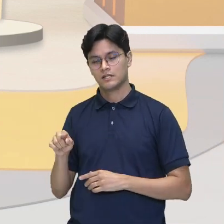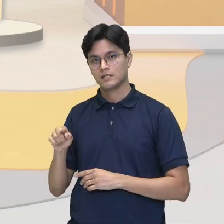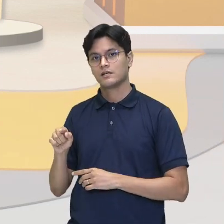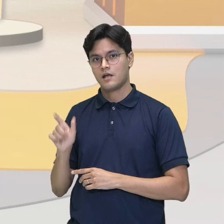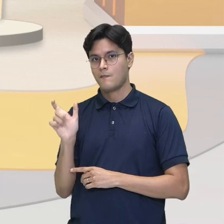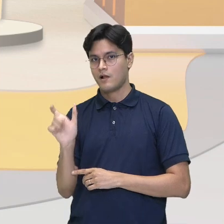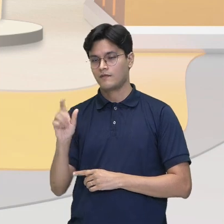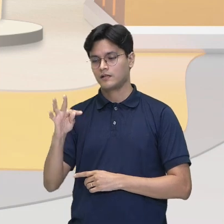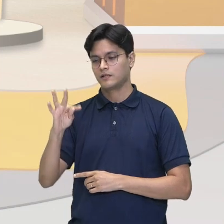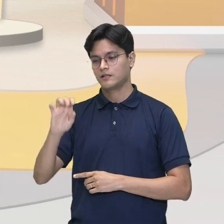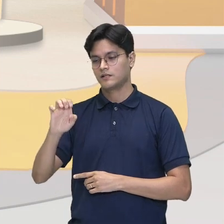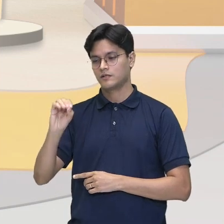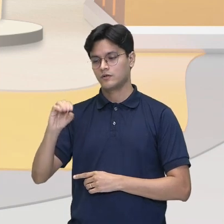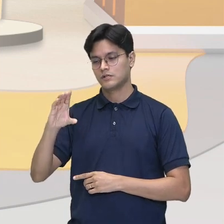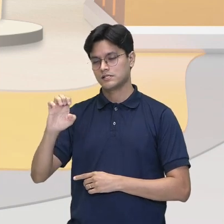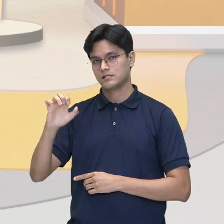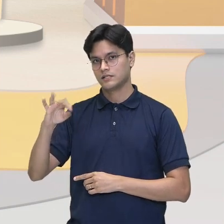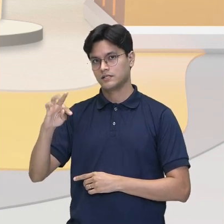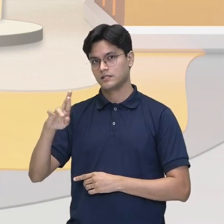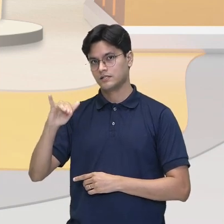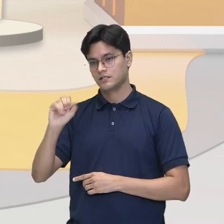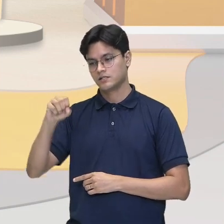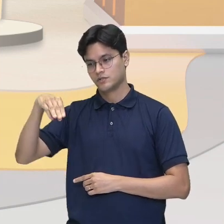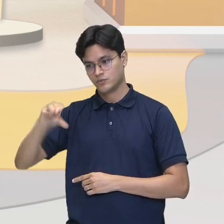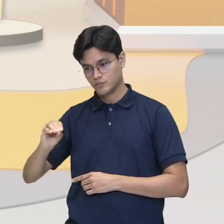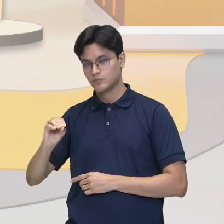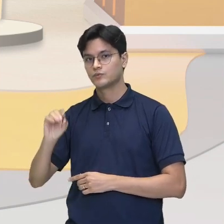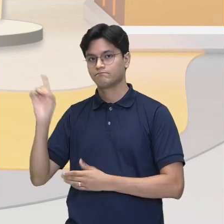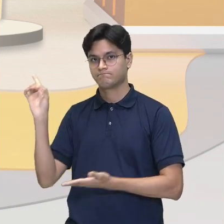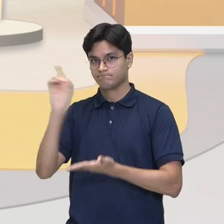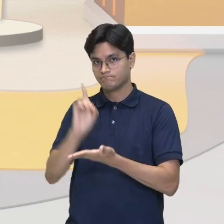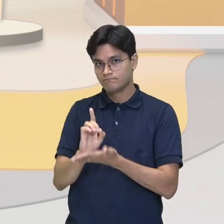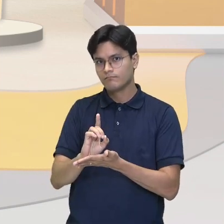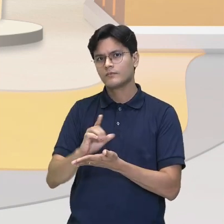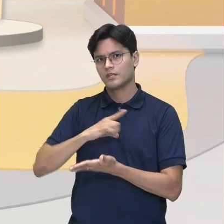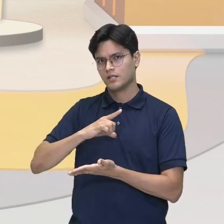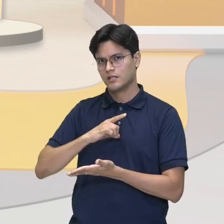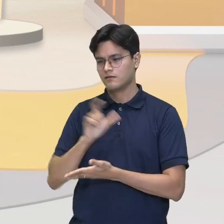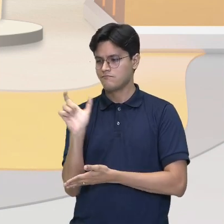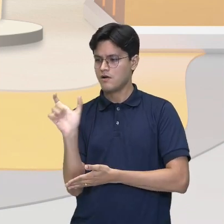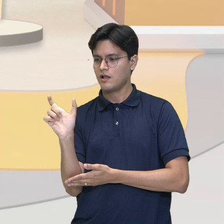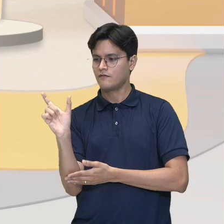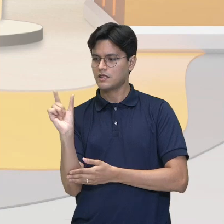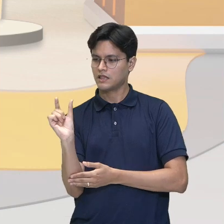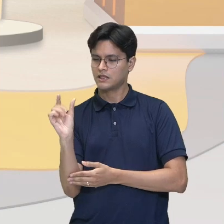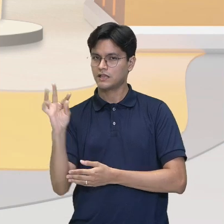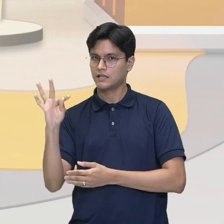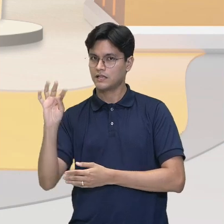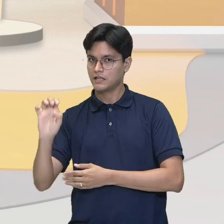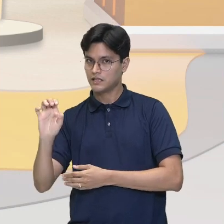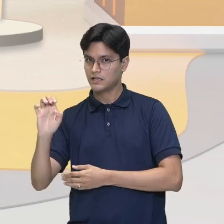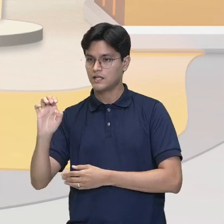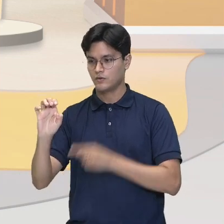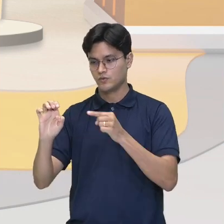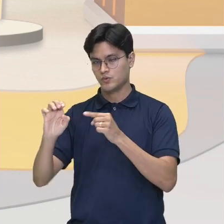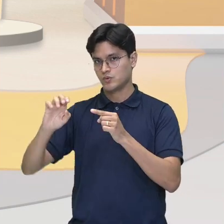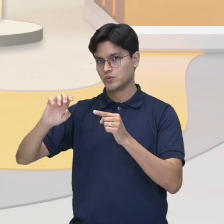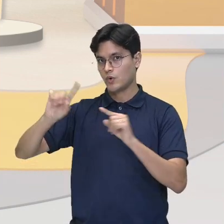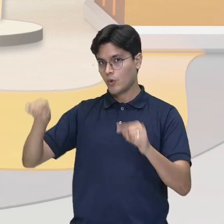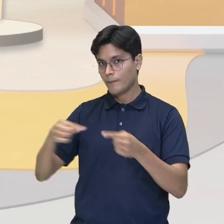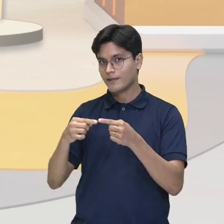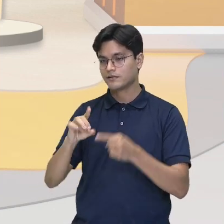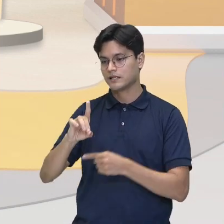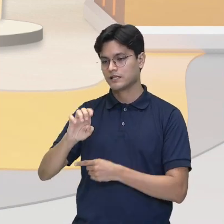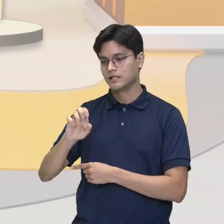teo. Teo tem a sua origem, né, voltada para Deus, e centrismo é o centro do